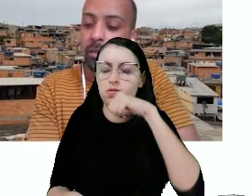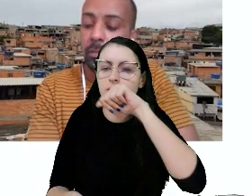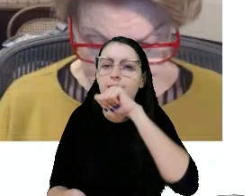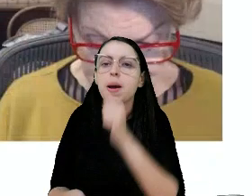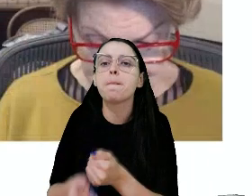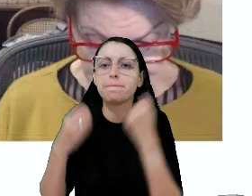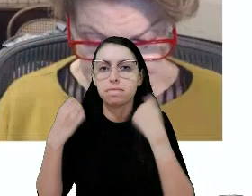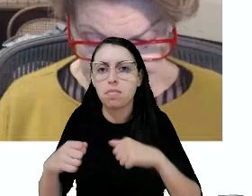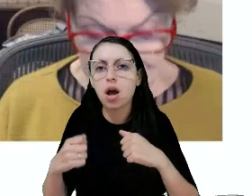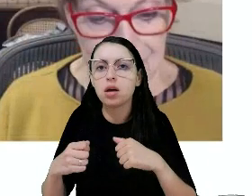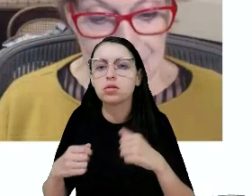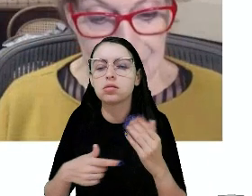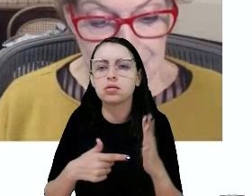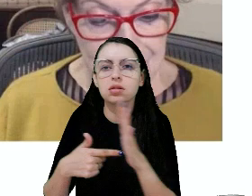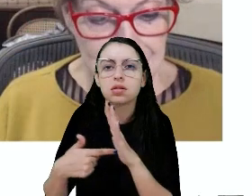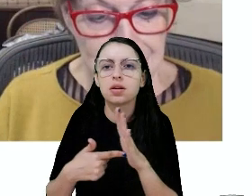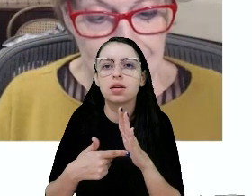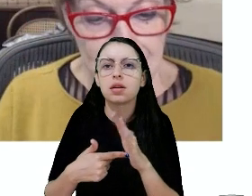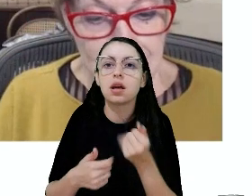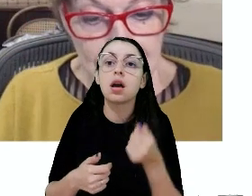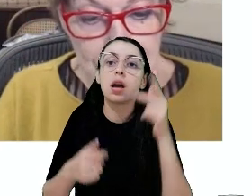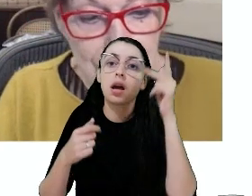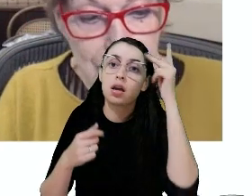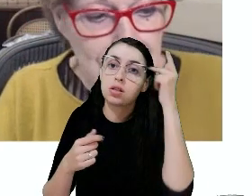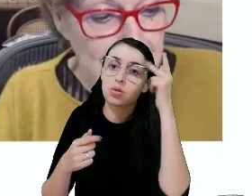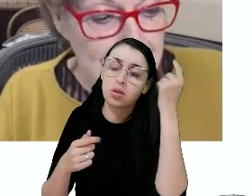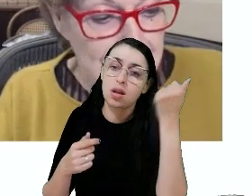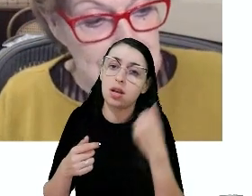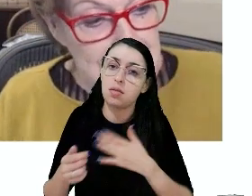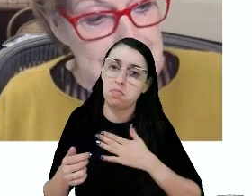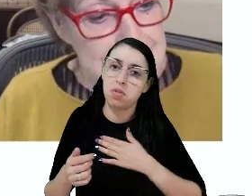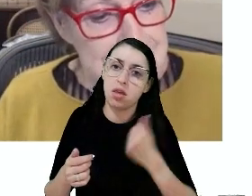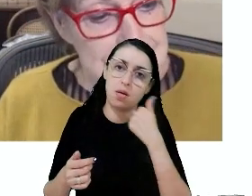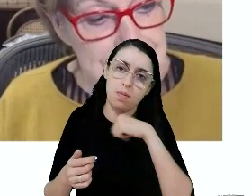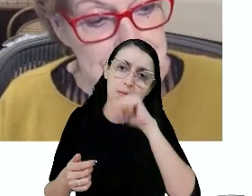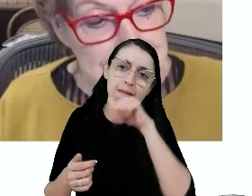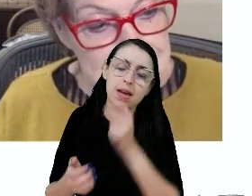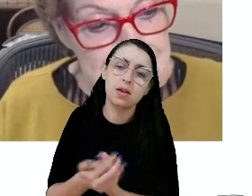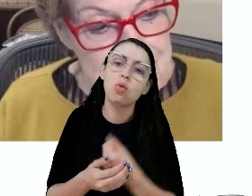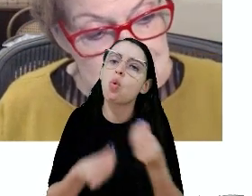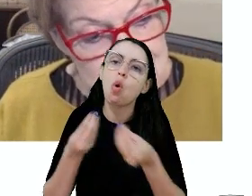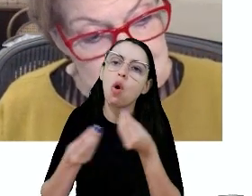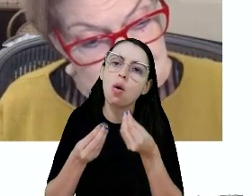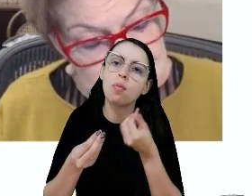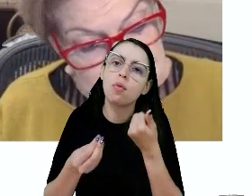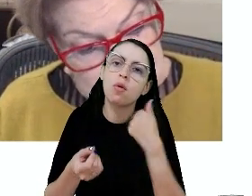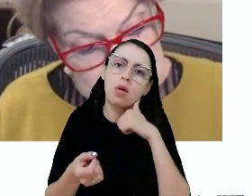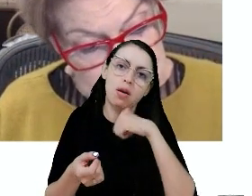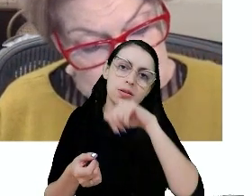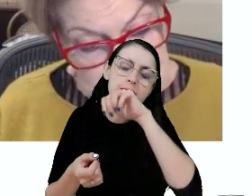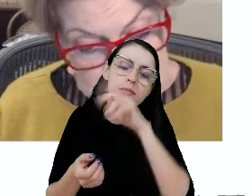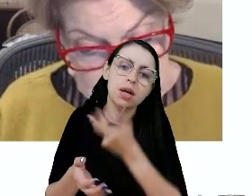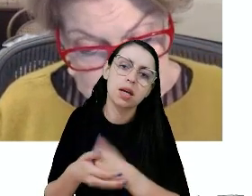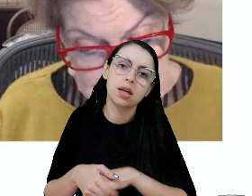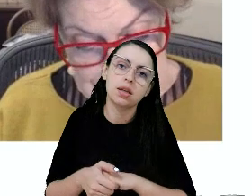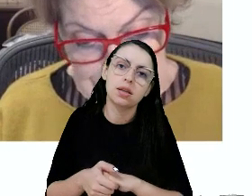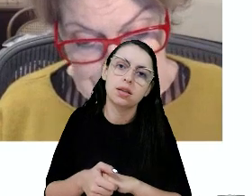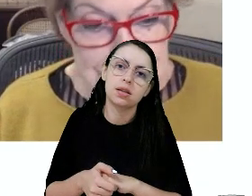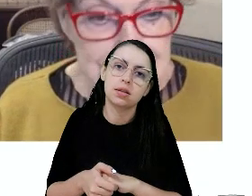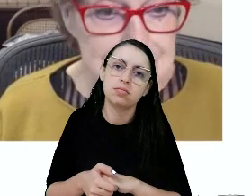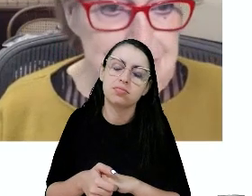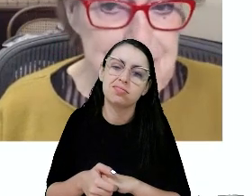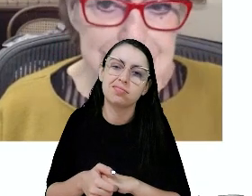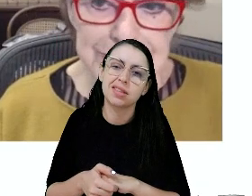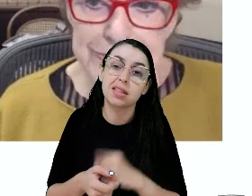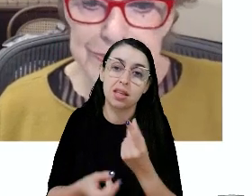dessas mães, eu posso trazer na própria história da minha mãe como que é ser mãe